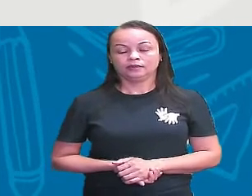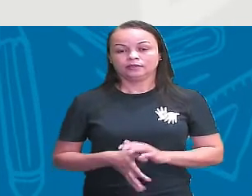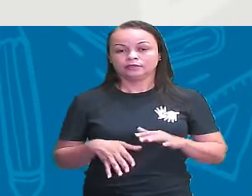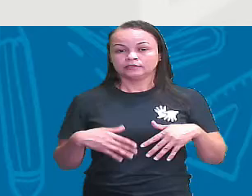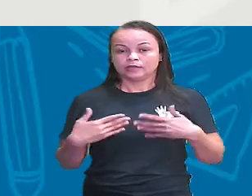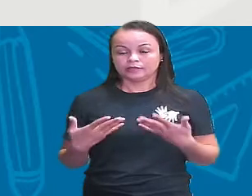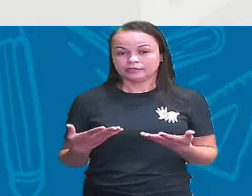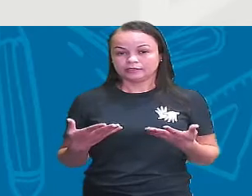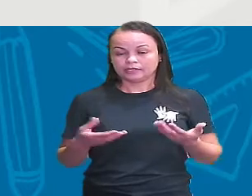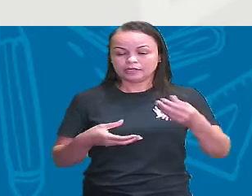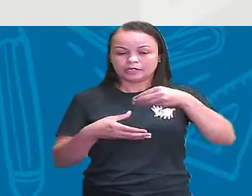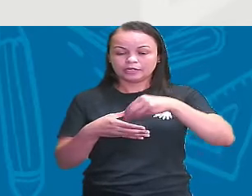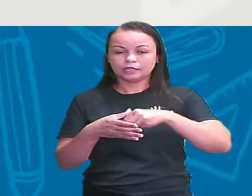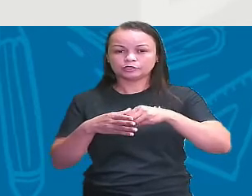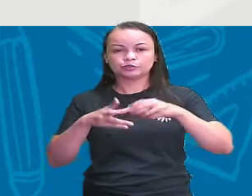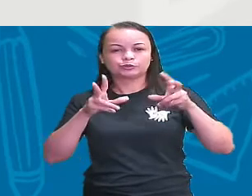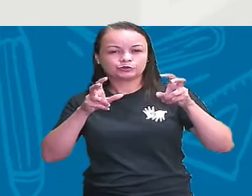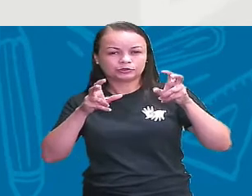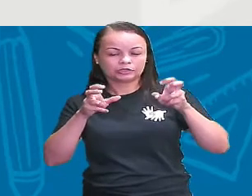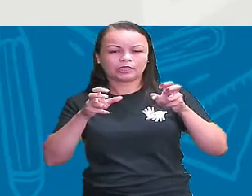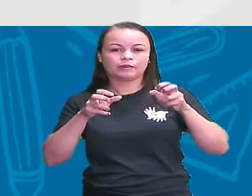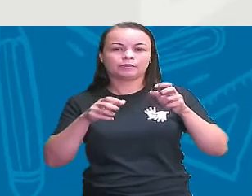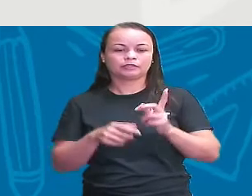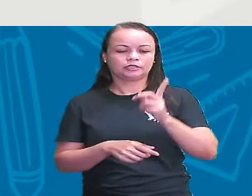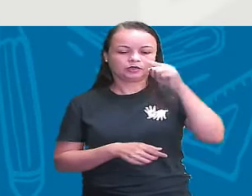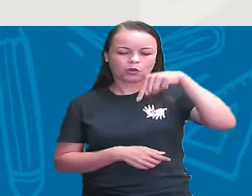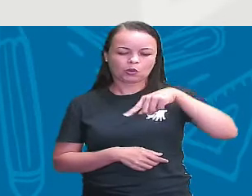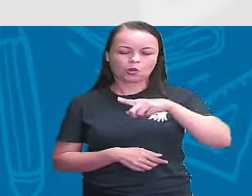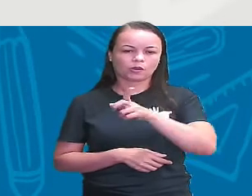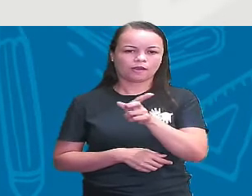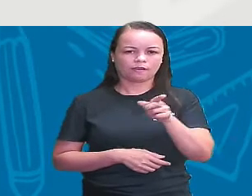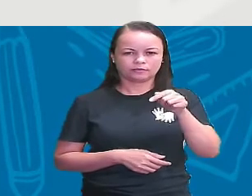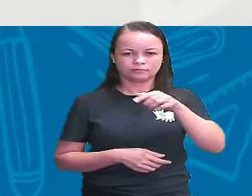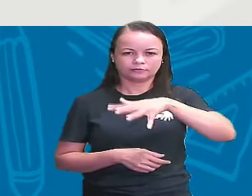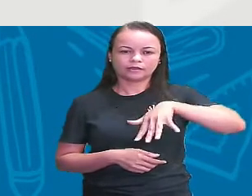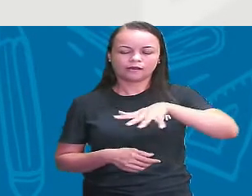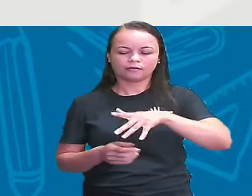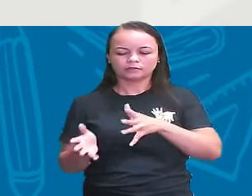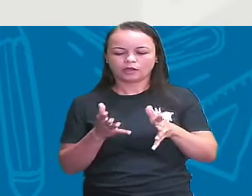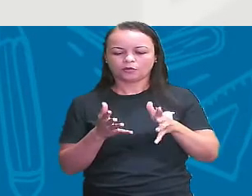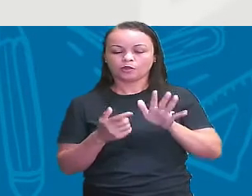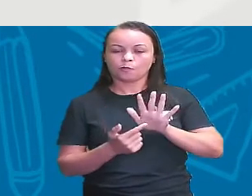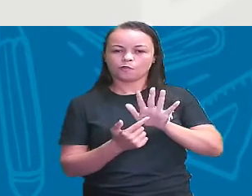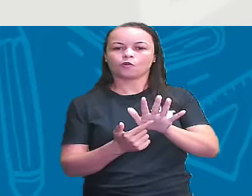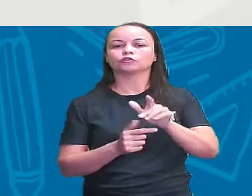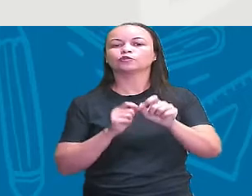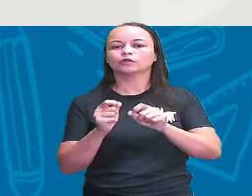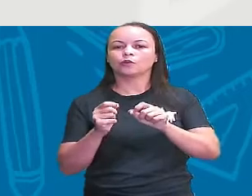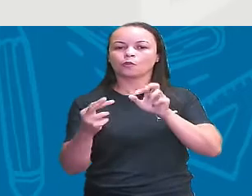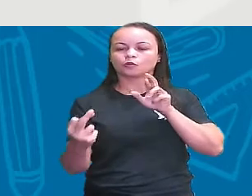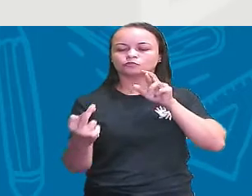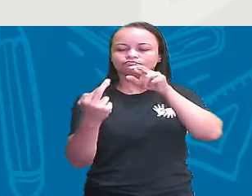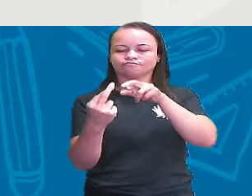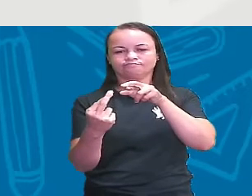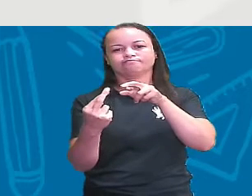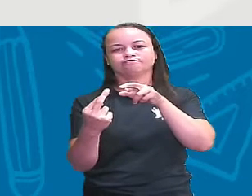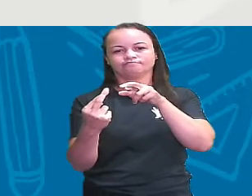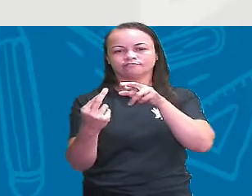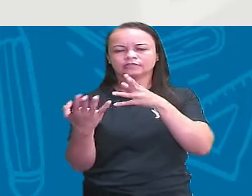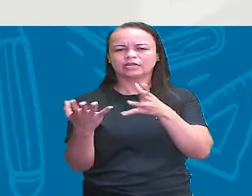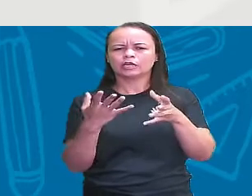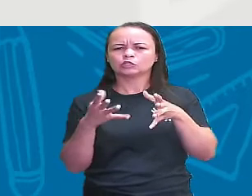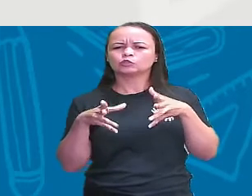de localização, eu trago o ponto de referência, tá? Todo o sentido de localização